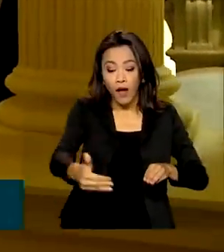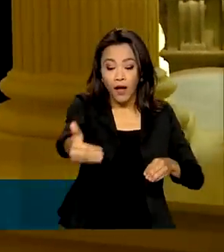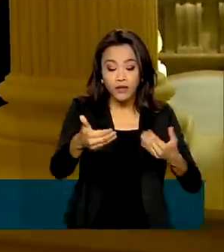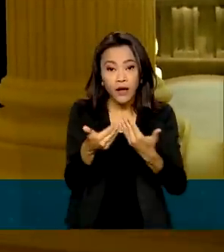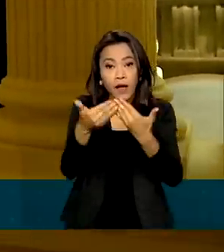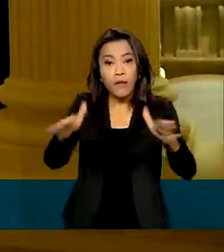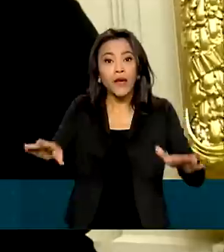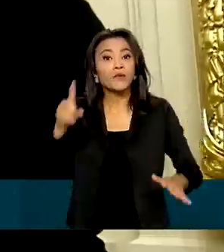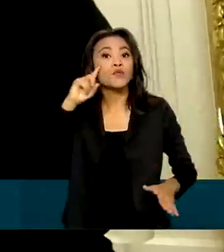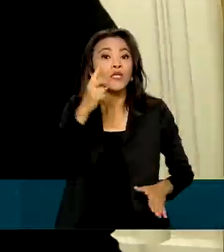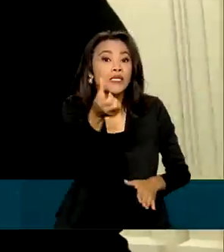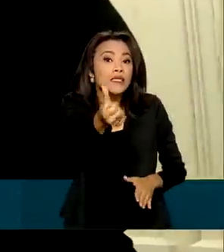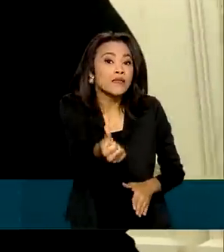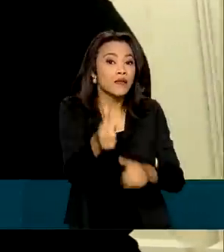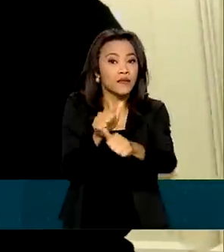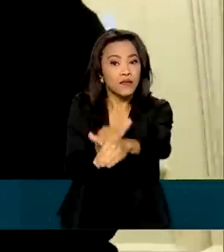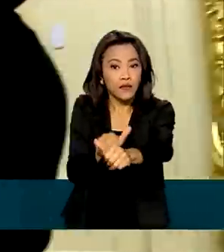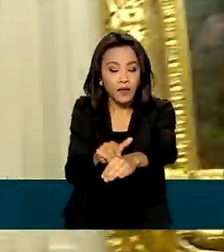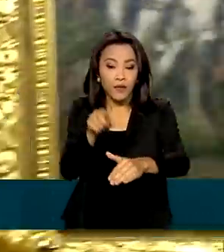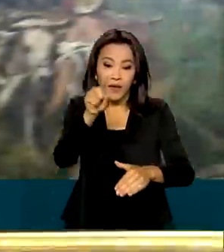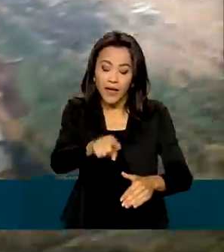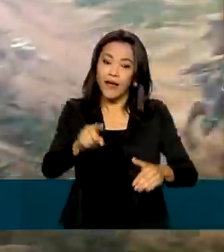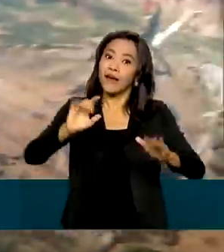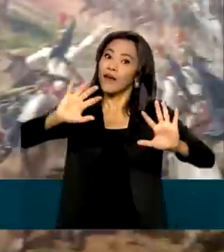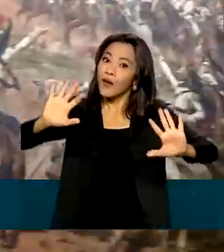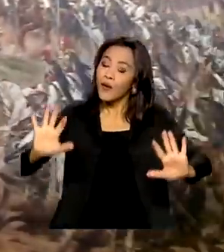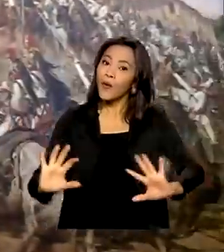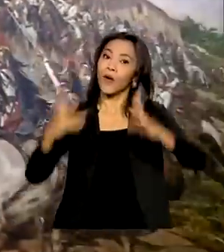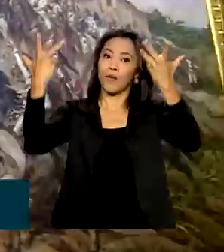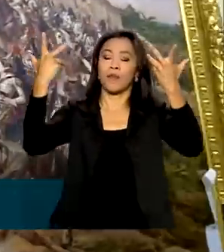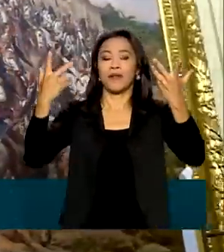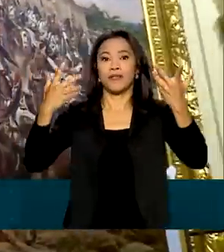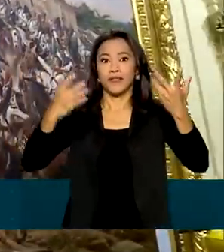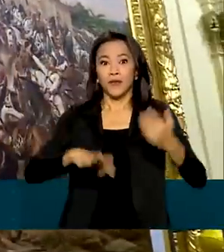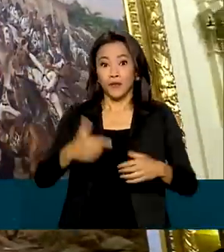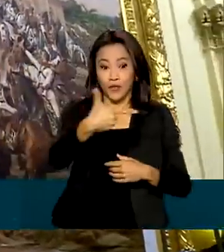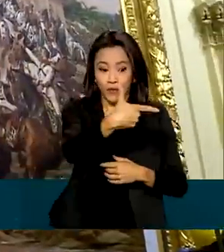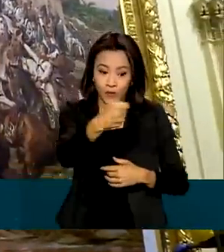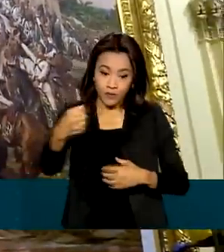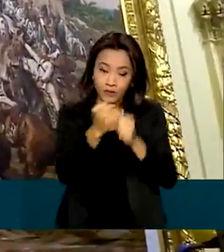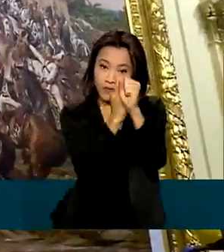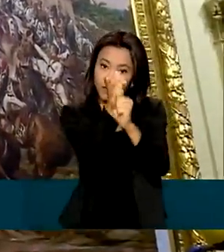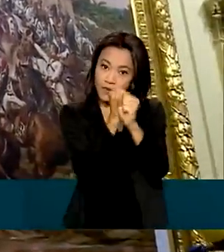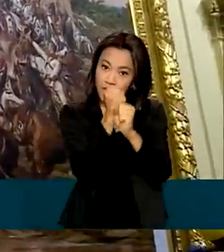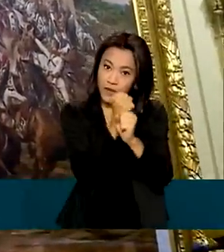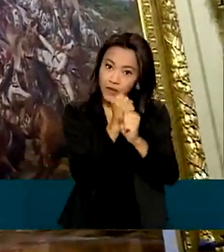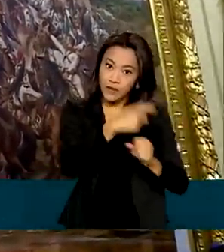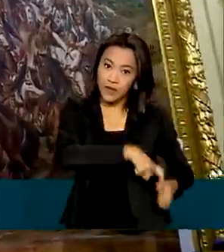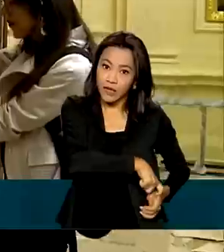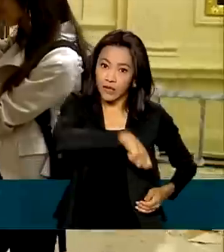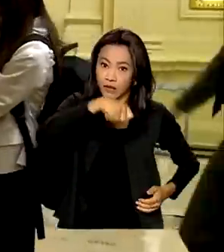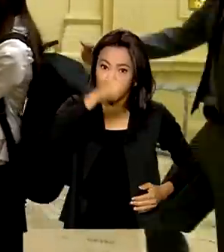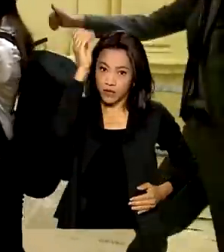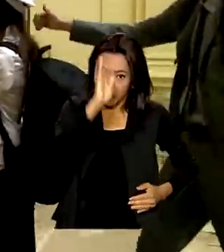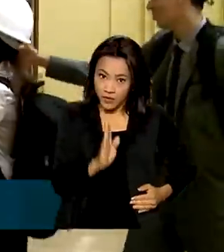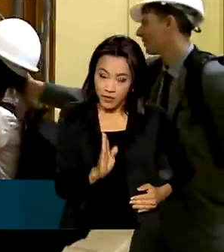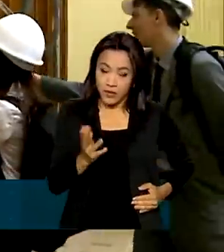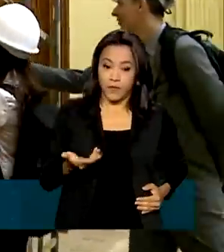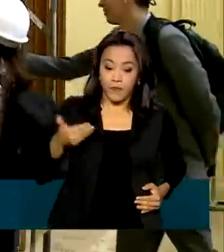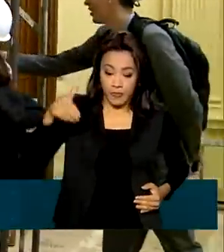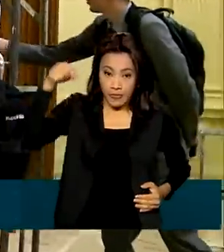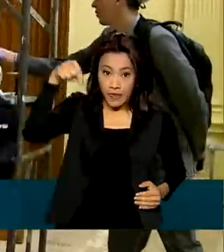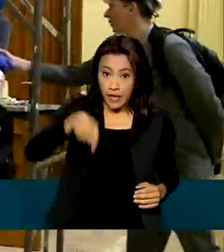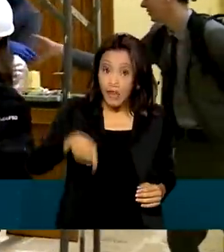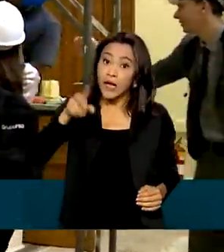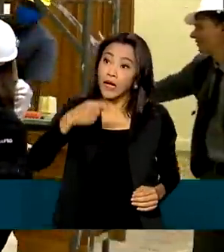dia 6 de setembro, como parte das comemorações do bicentenário da independência do Brasil. Nessa